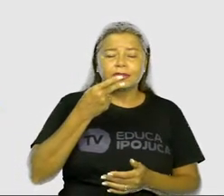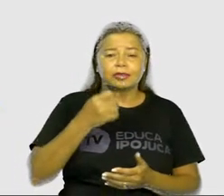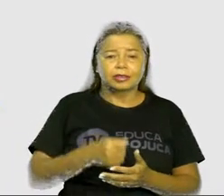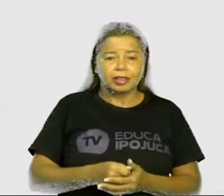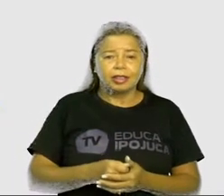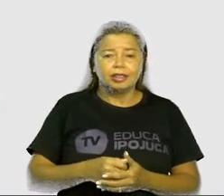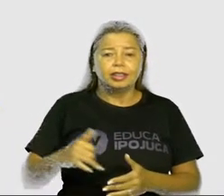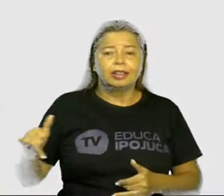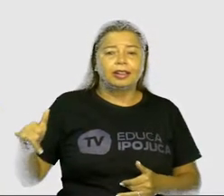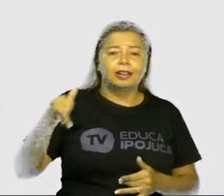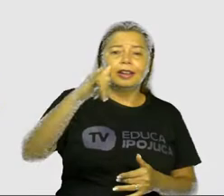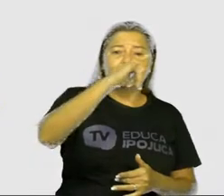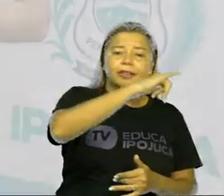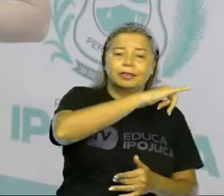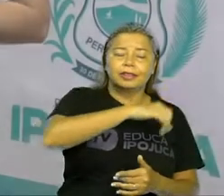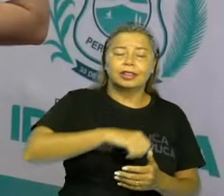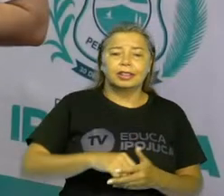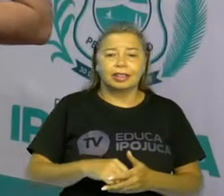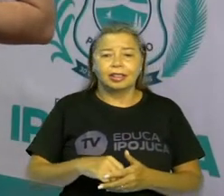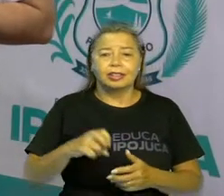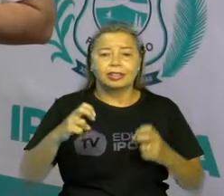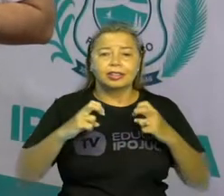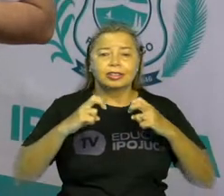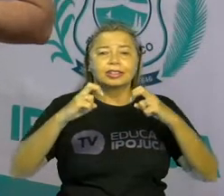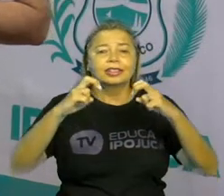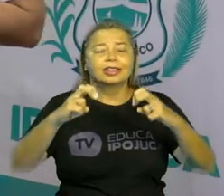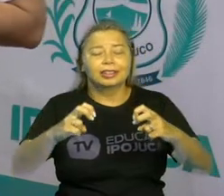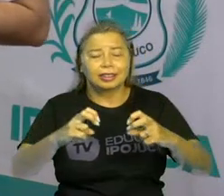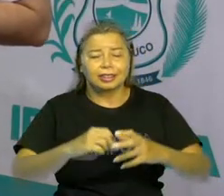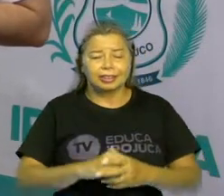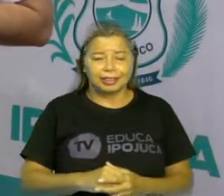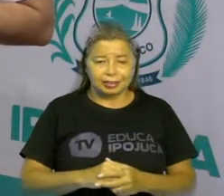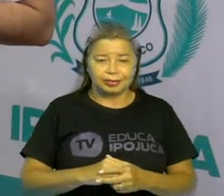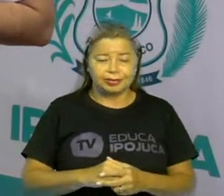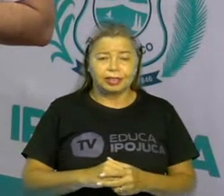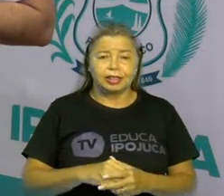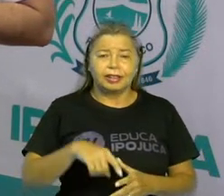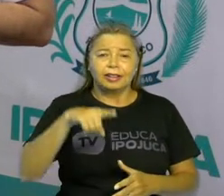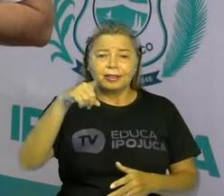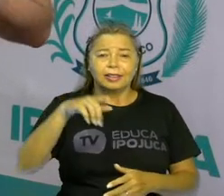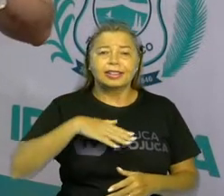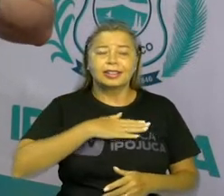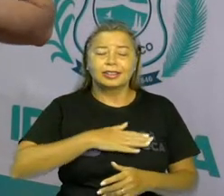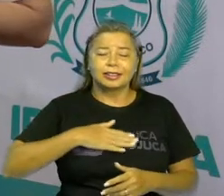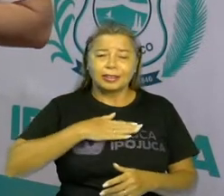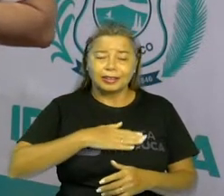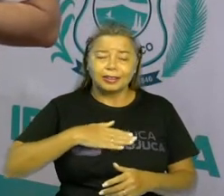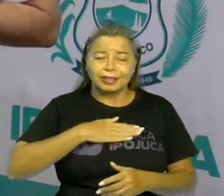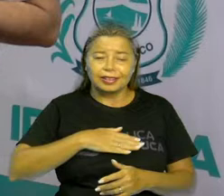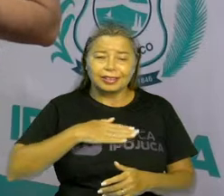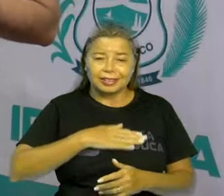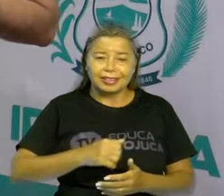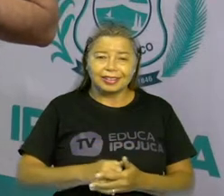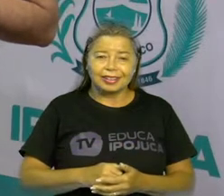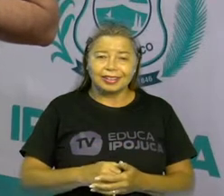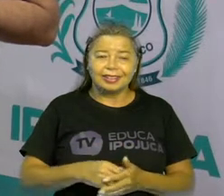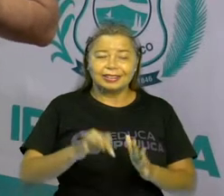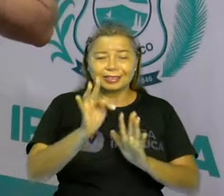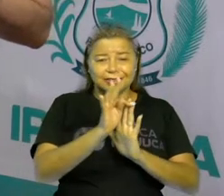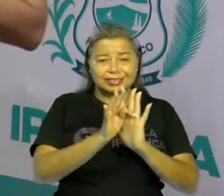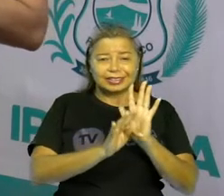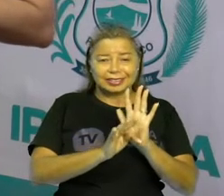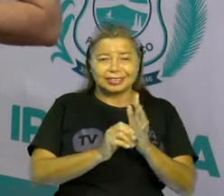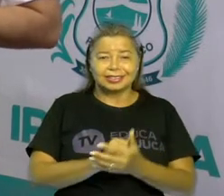você fez no meu trem. E aí, crianças, vocês gostaram dessa história? Legal, né? E